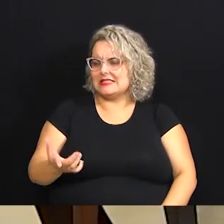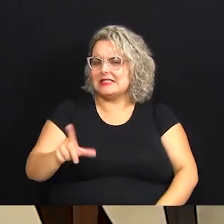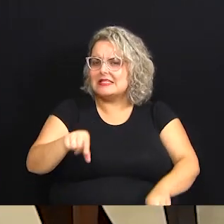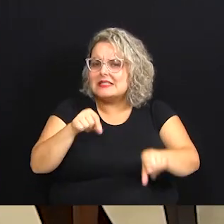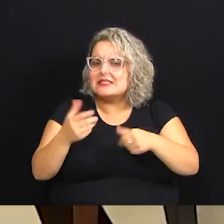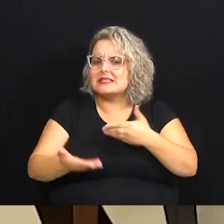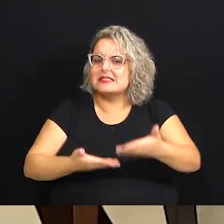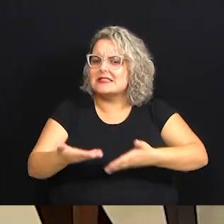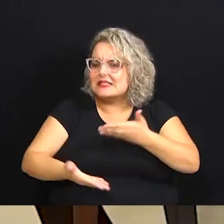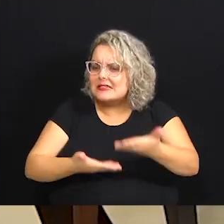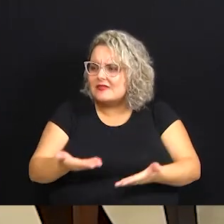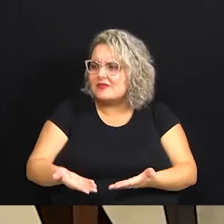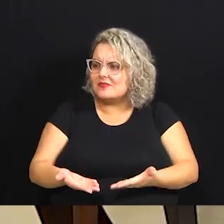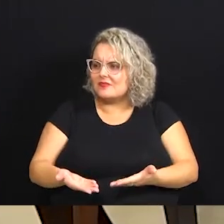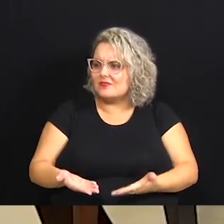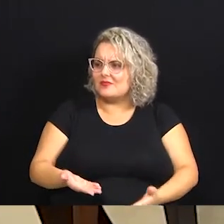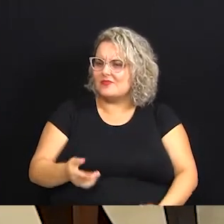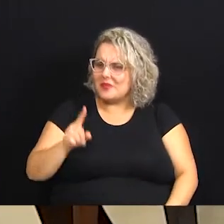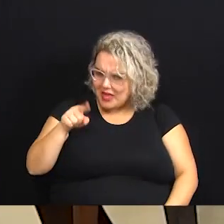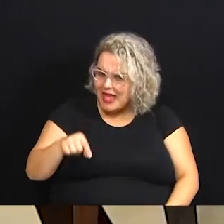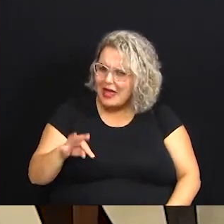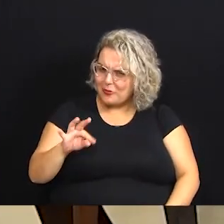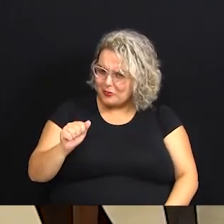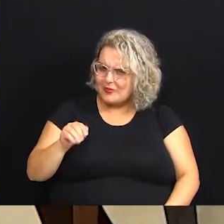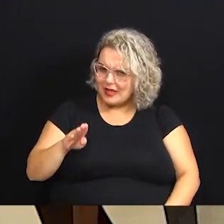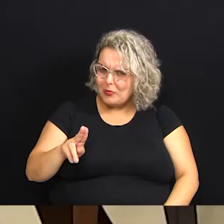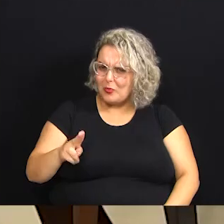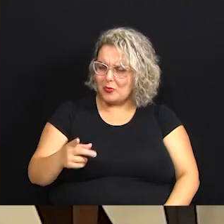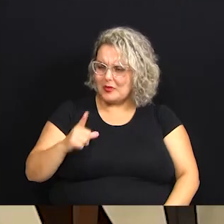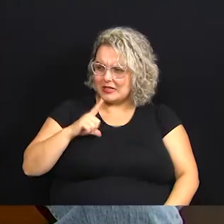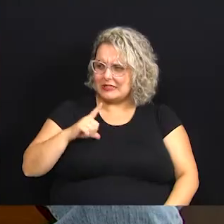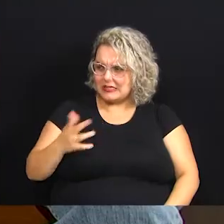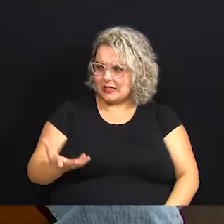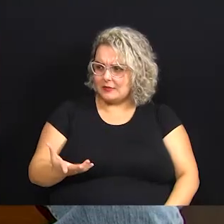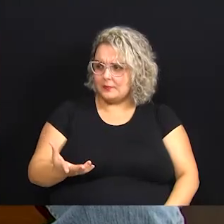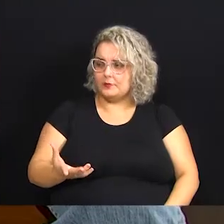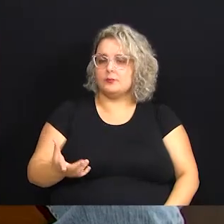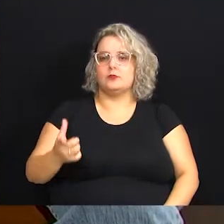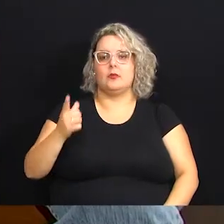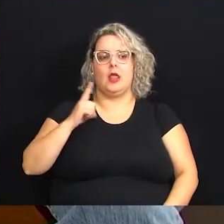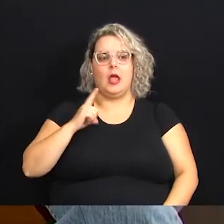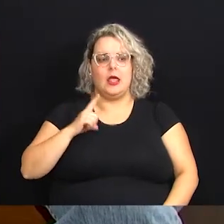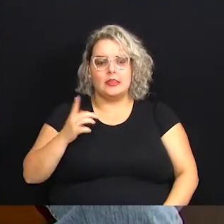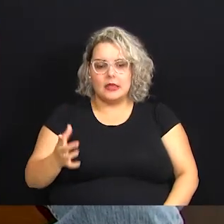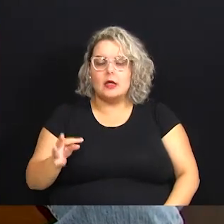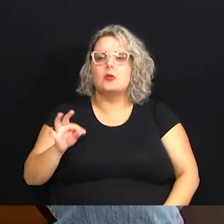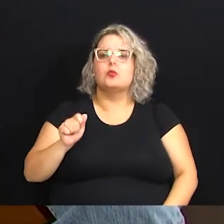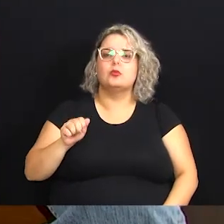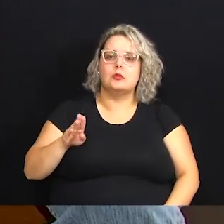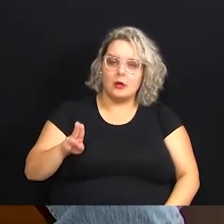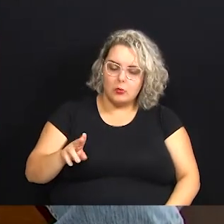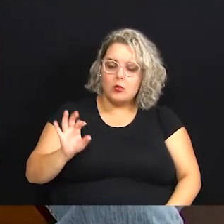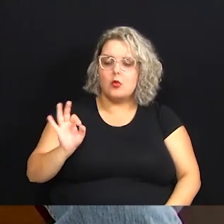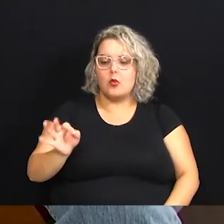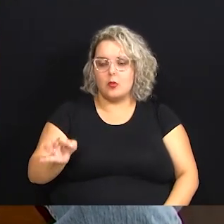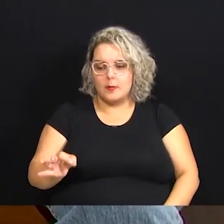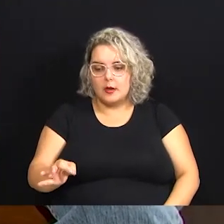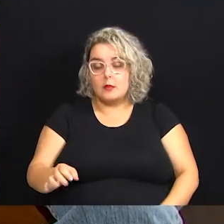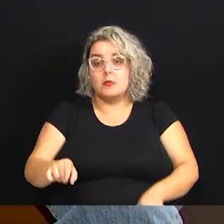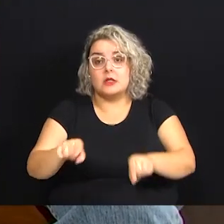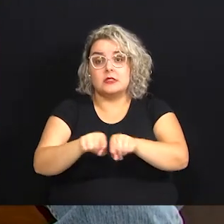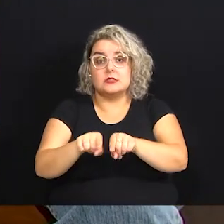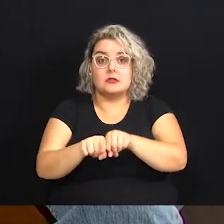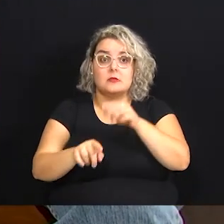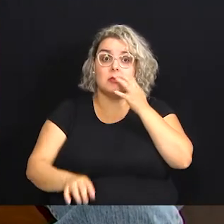opta por esse serviço? É um tabu que ainda existe aqui? Existe a questão do tabu, sem dúvida, mas